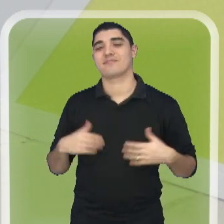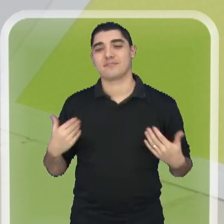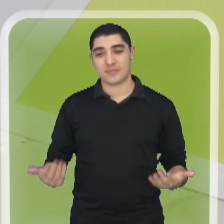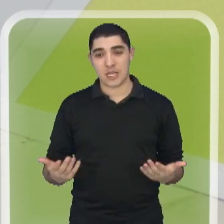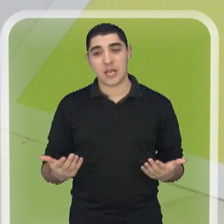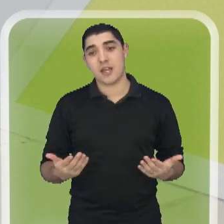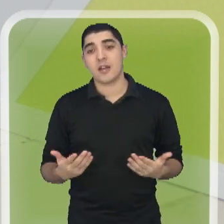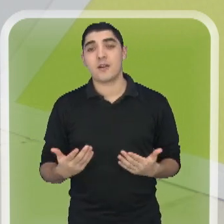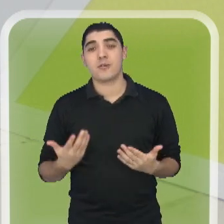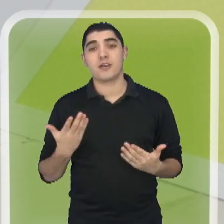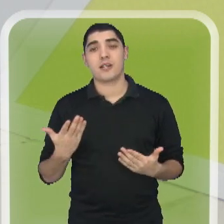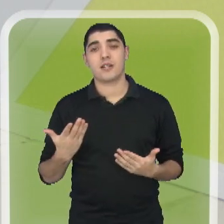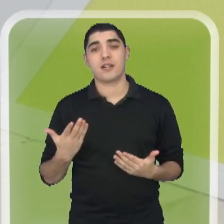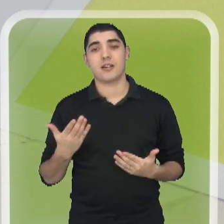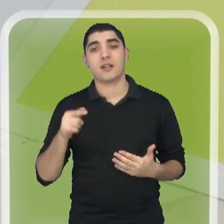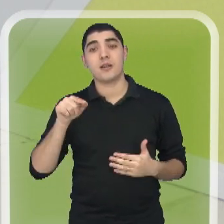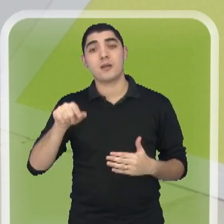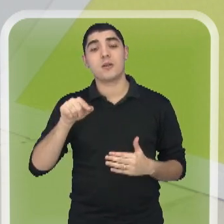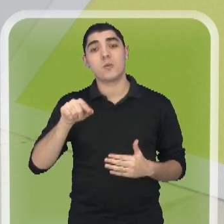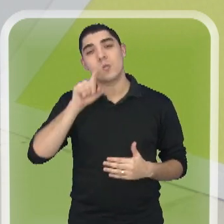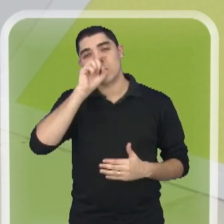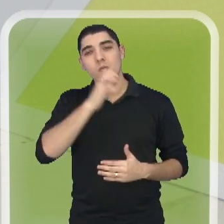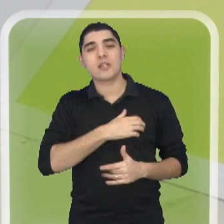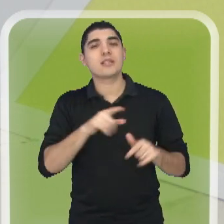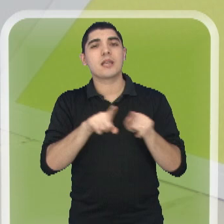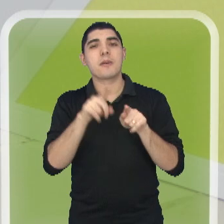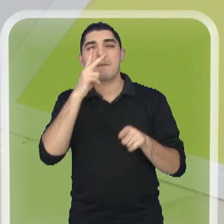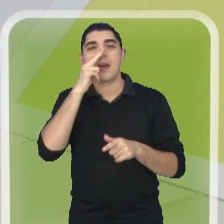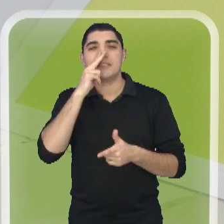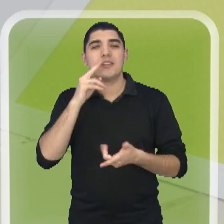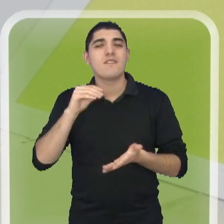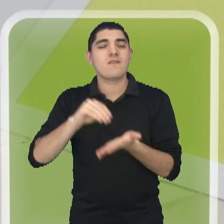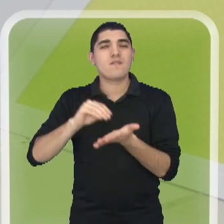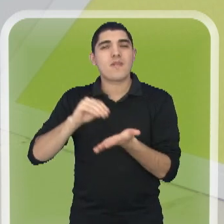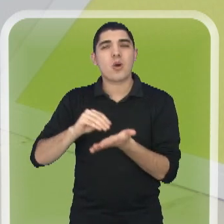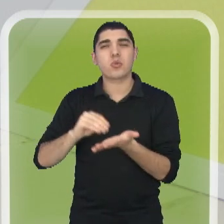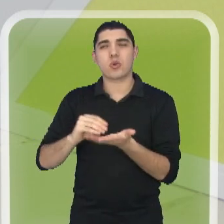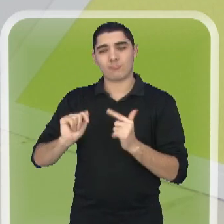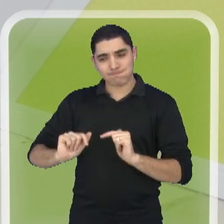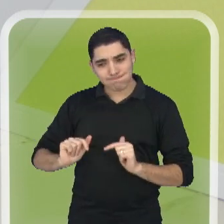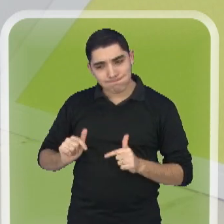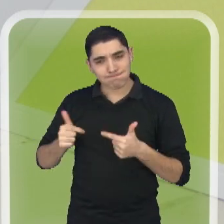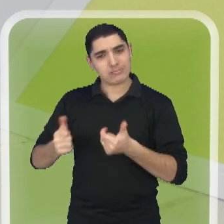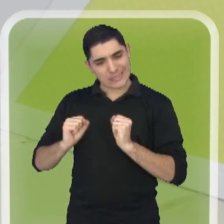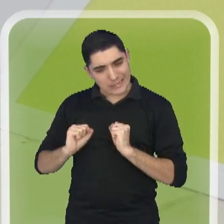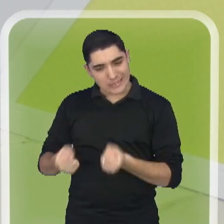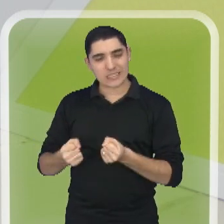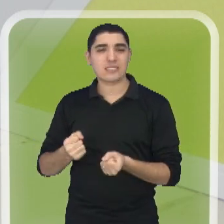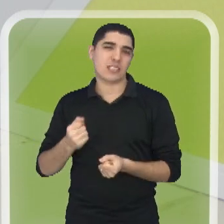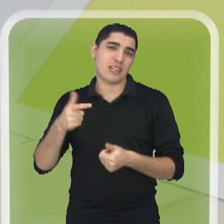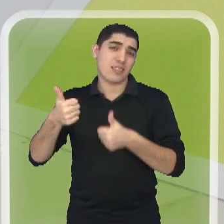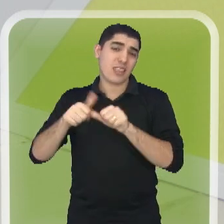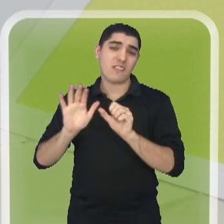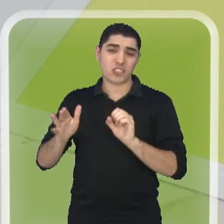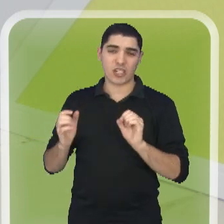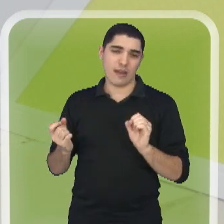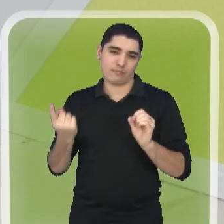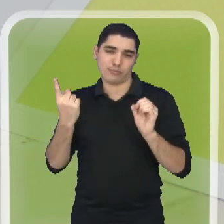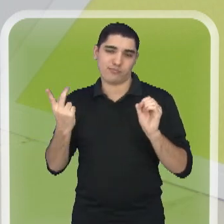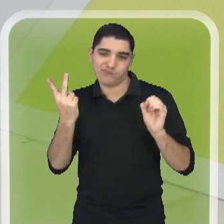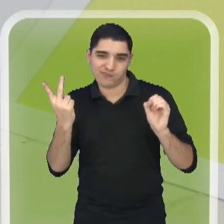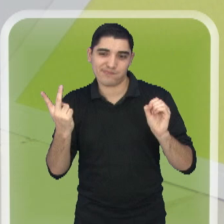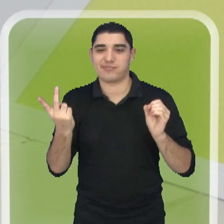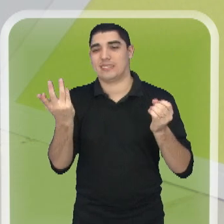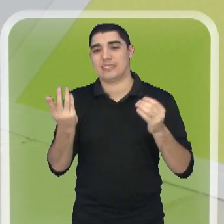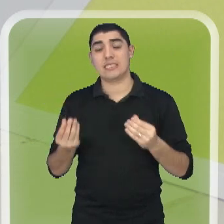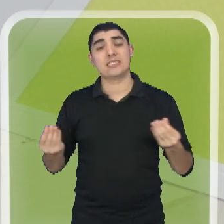Brunão, e o São José não teve forças, né? Fez aquele gol ali que estava impedido já na reta final, o jogo já estava decidido 3-0 naquele momento. E o que